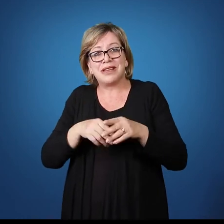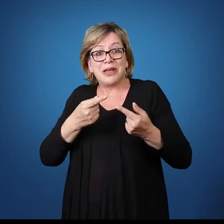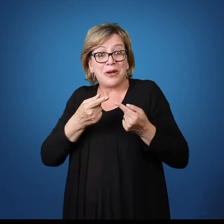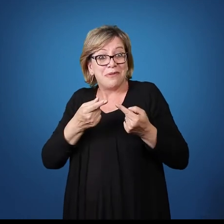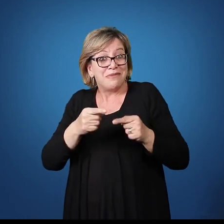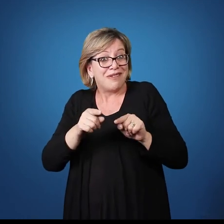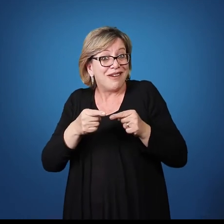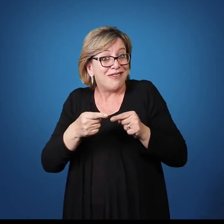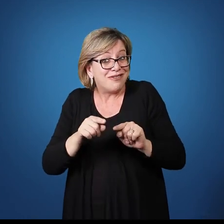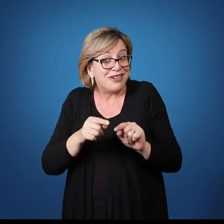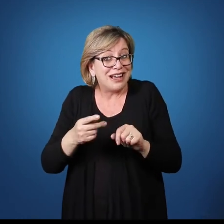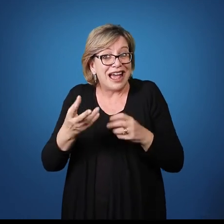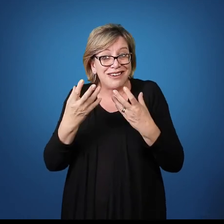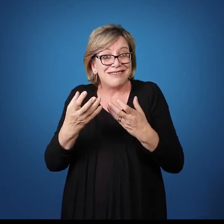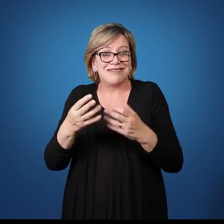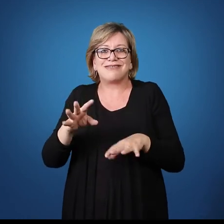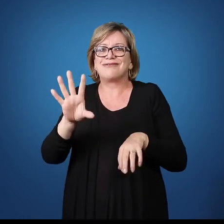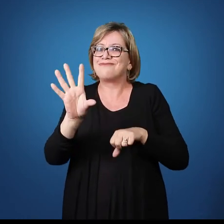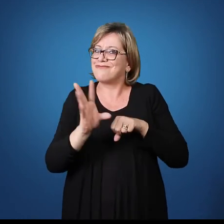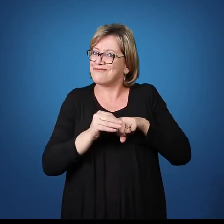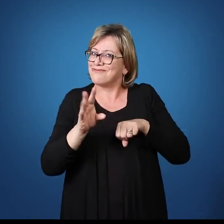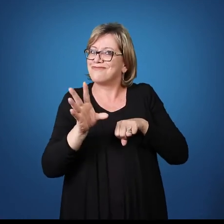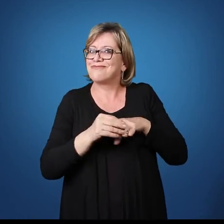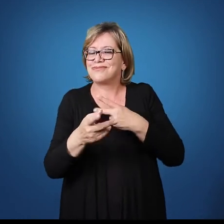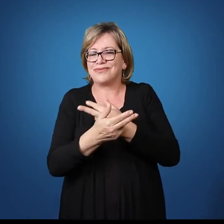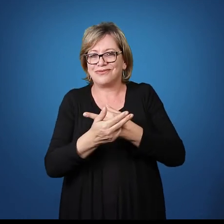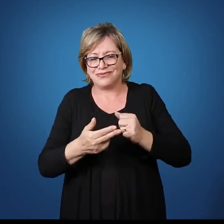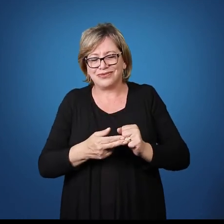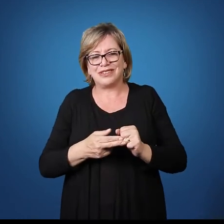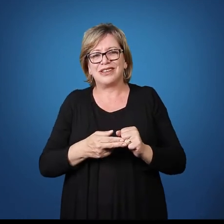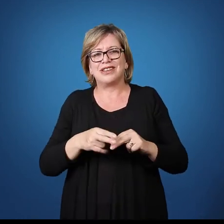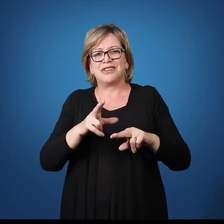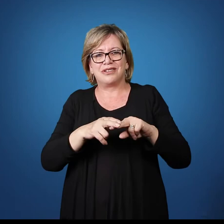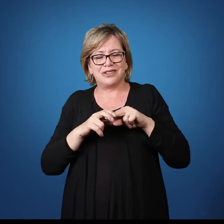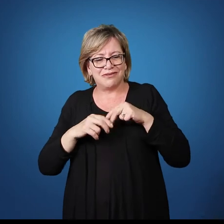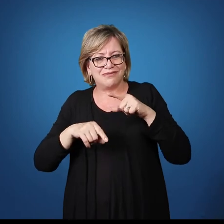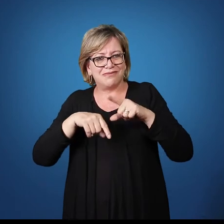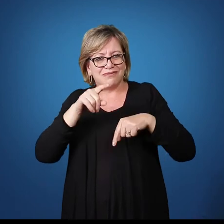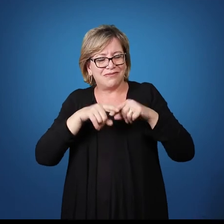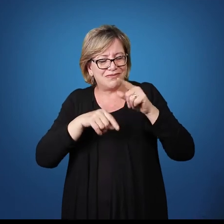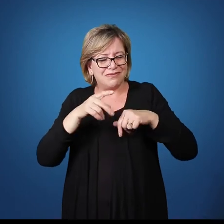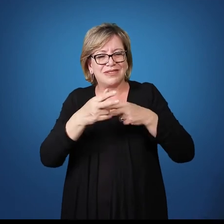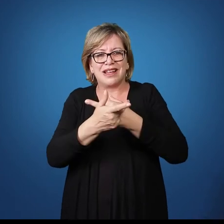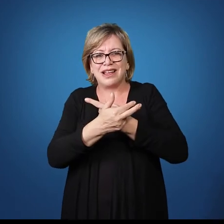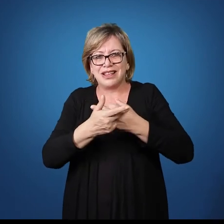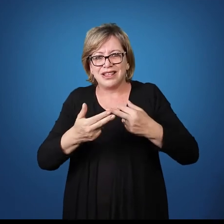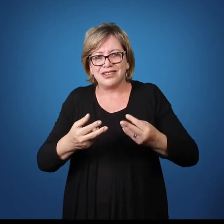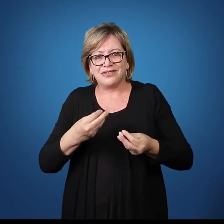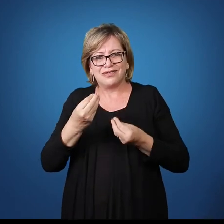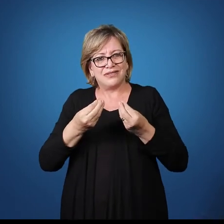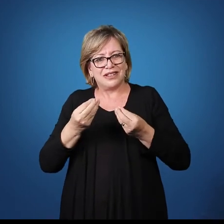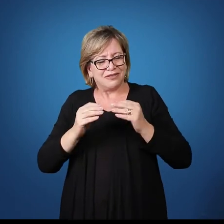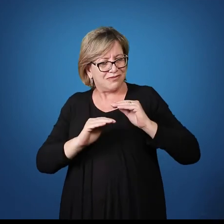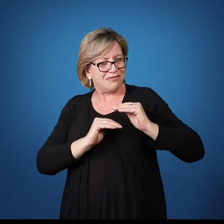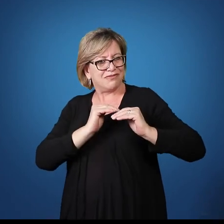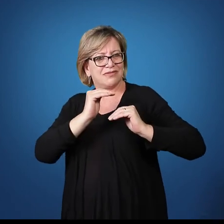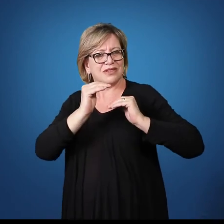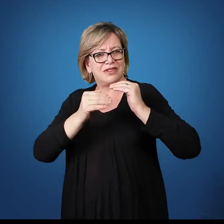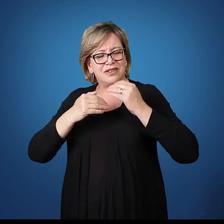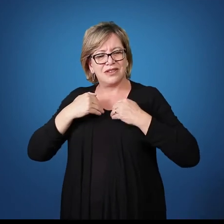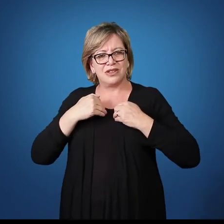instigando ele atrás do conhecimento. Então, os jogos de alfabetização, alguns jogos, né, da questão do